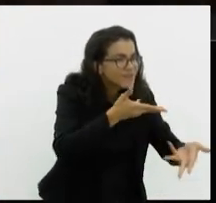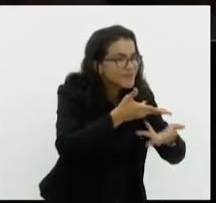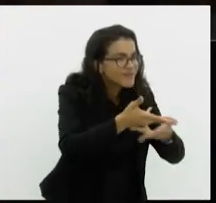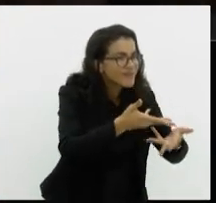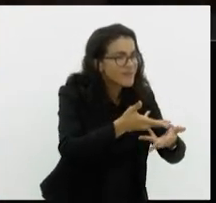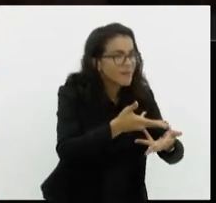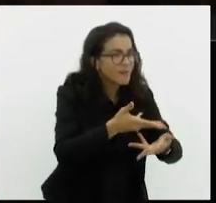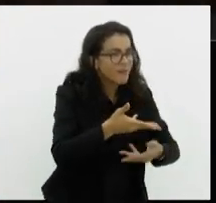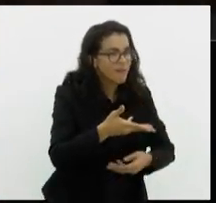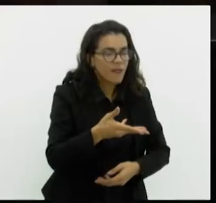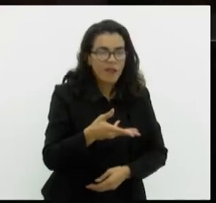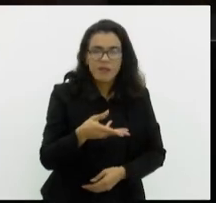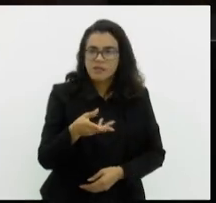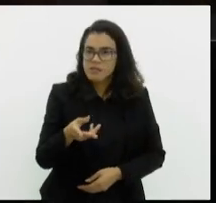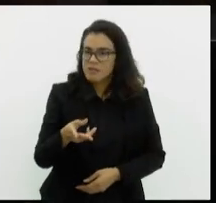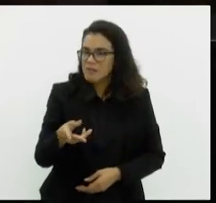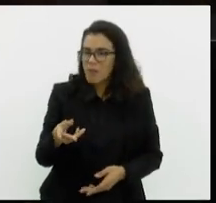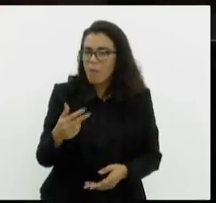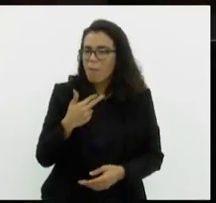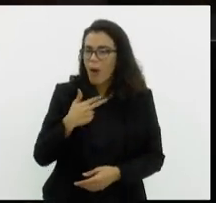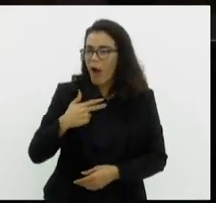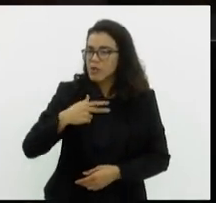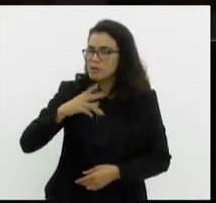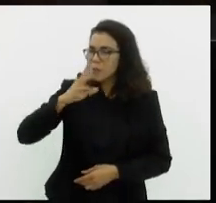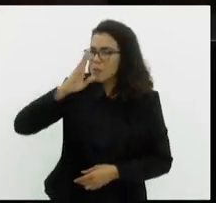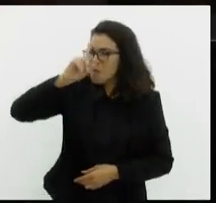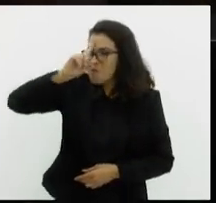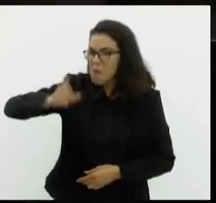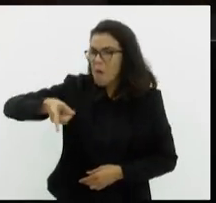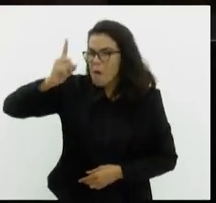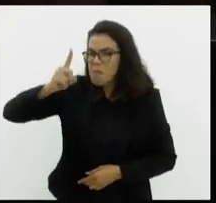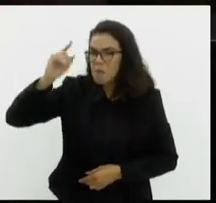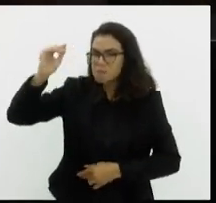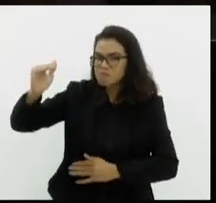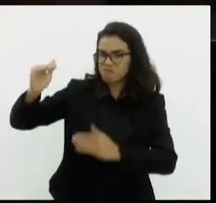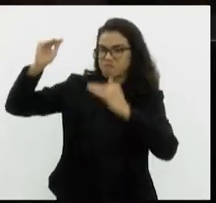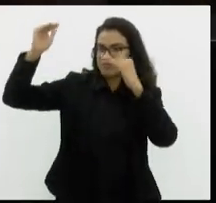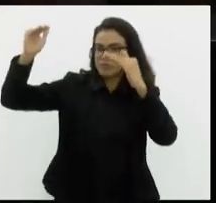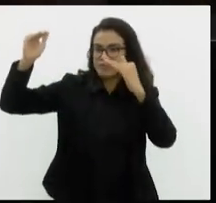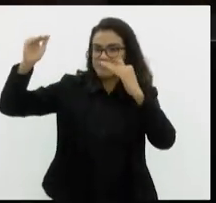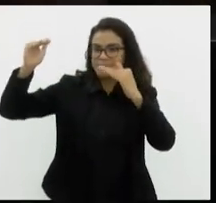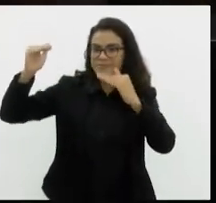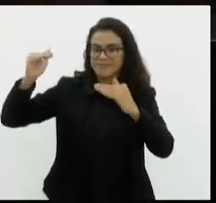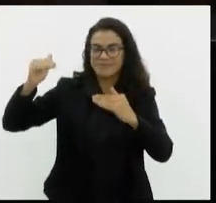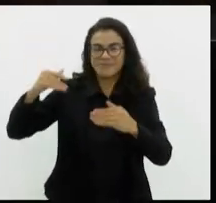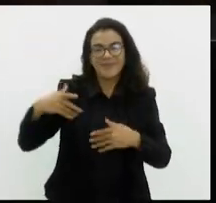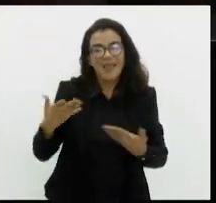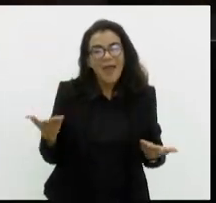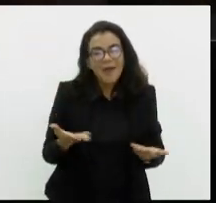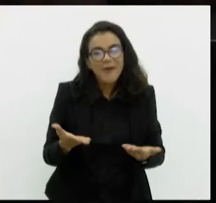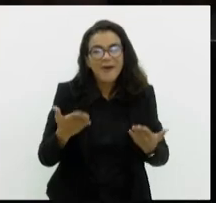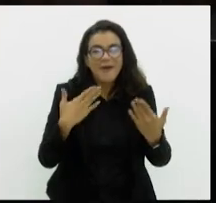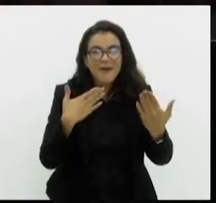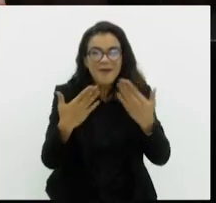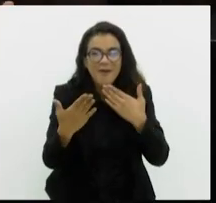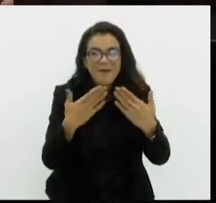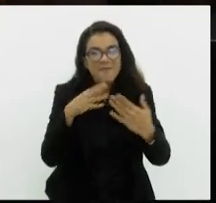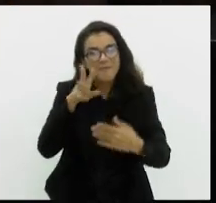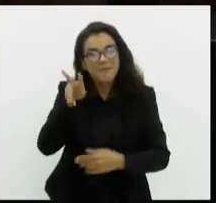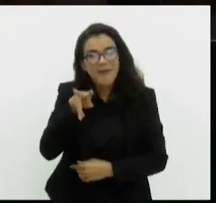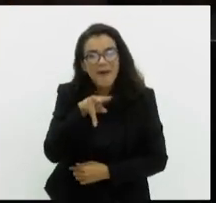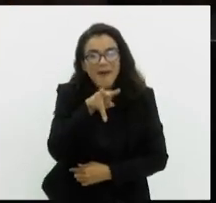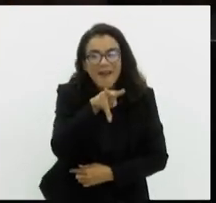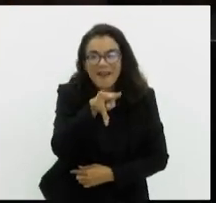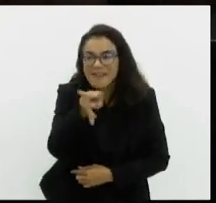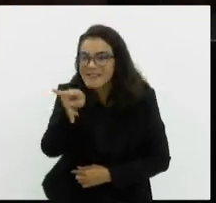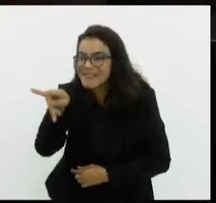sempre um enriquecimento. E estar aqui, falando com vocês, olhando para